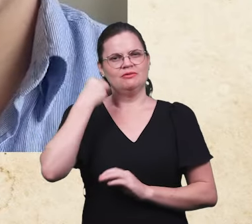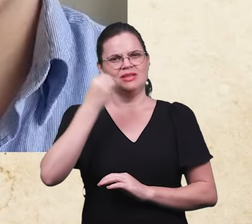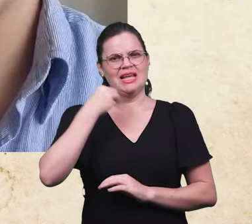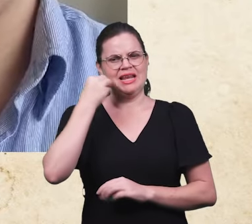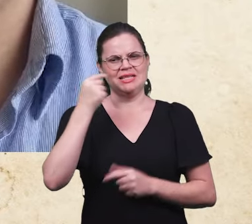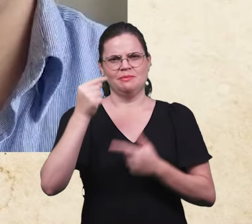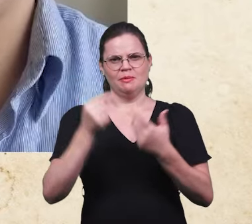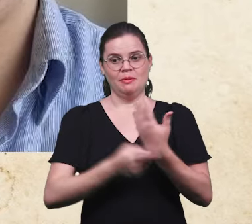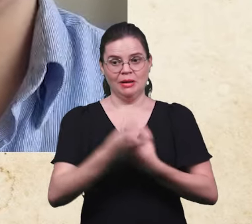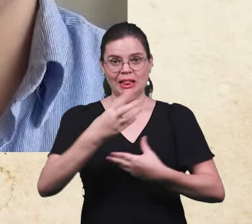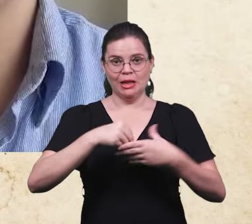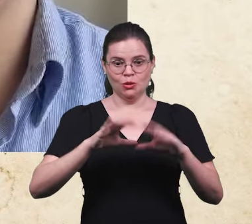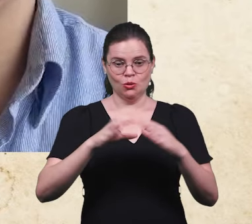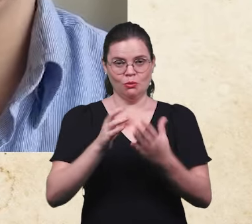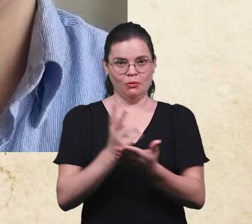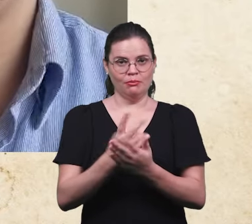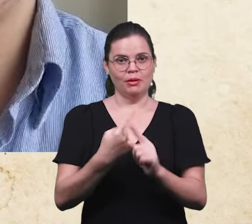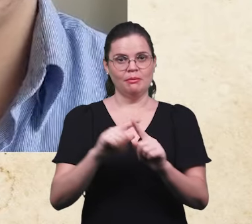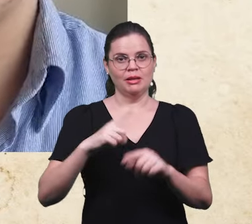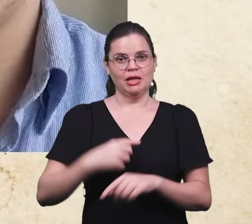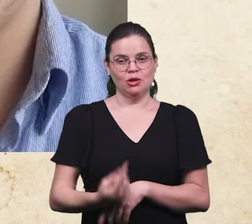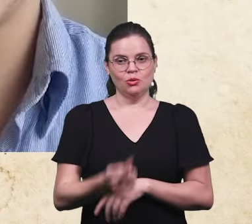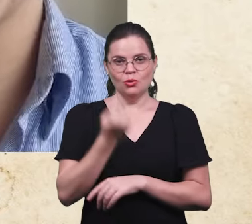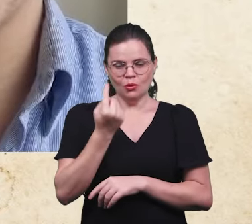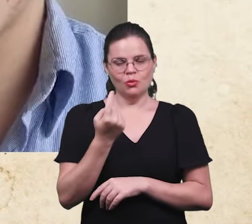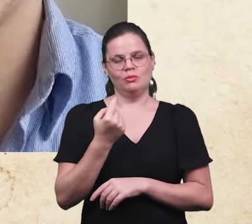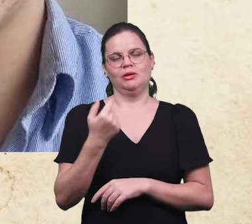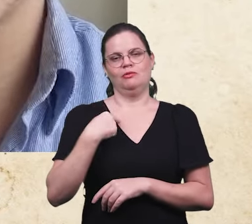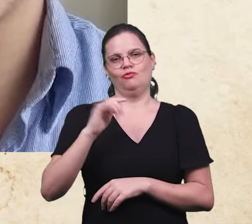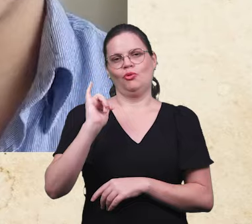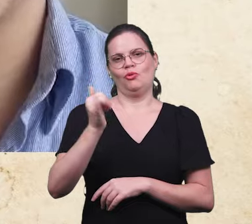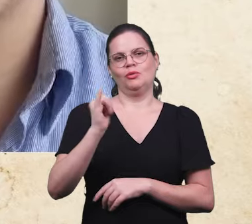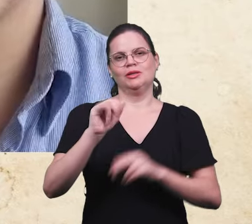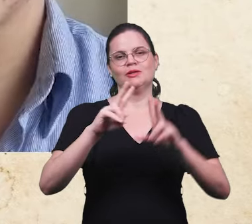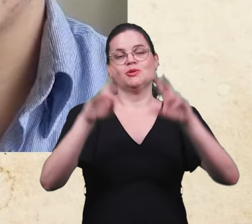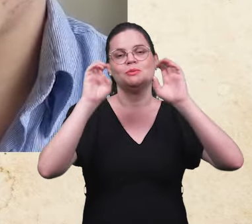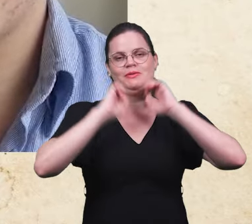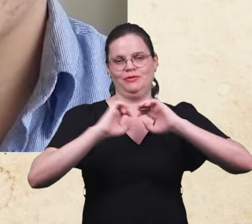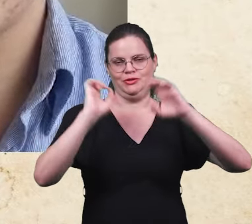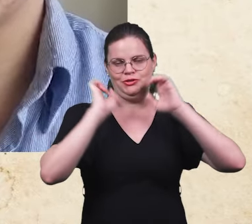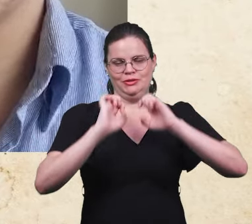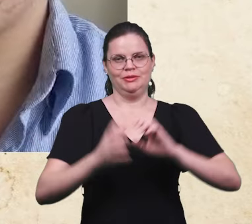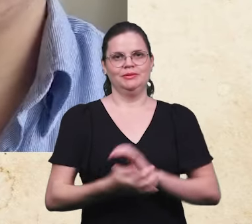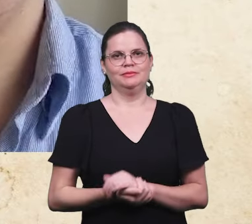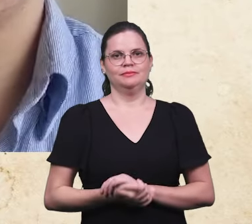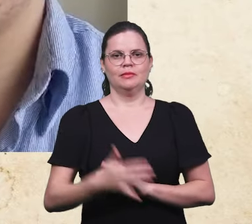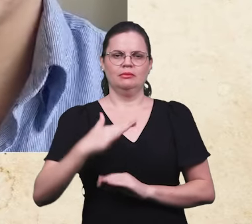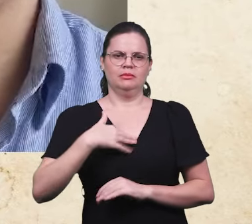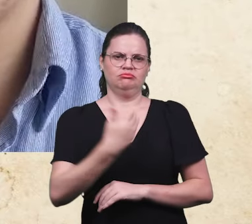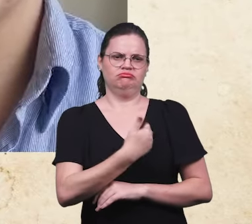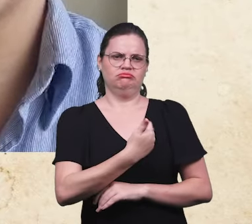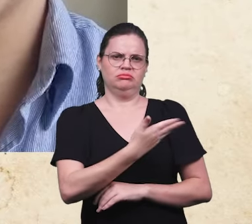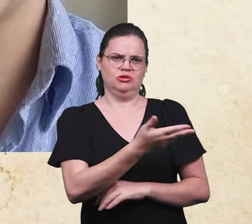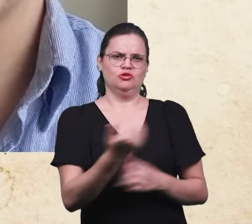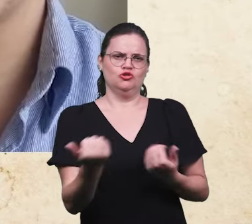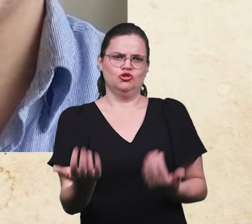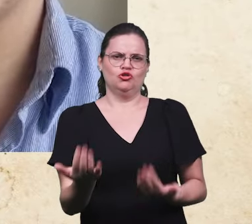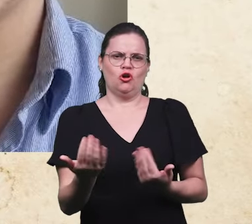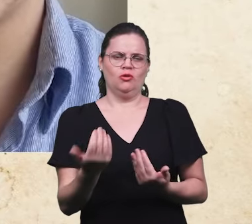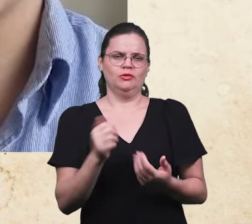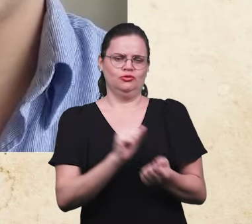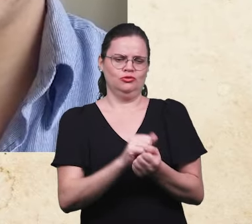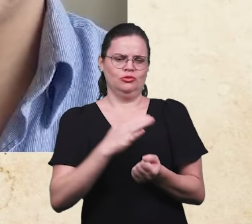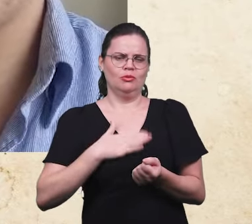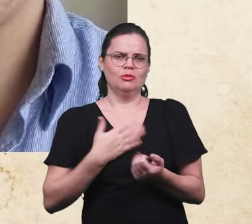ter com este grupo, uma se destaca em minha caminhada, pois envolve a evangelização. uma colega, também jovem, dos meus